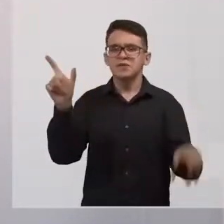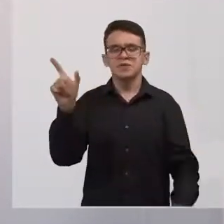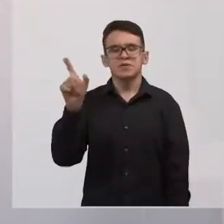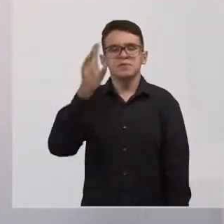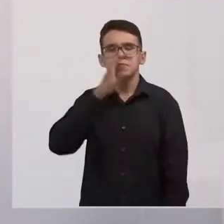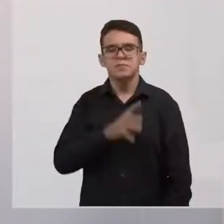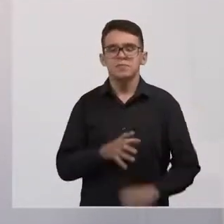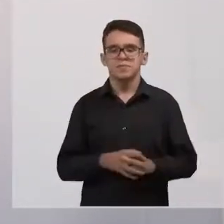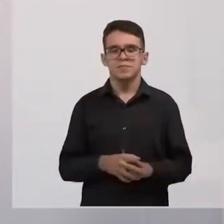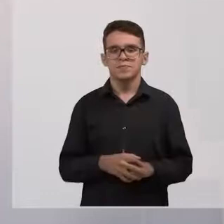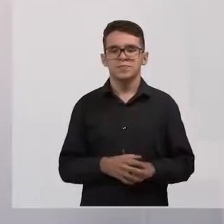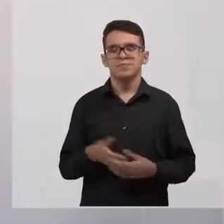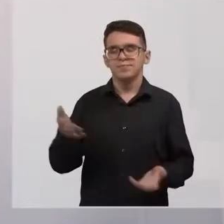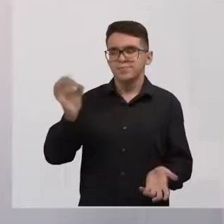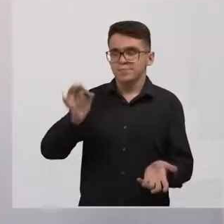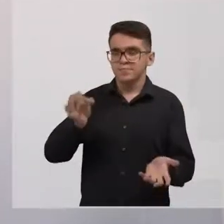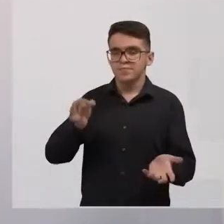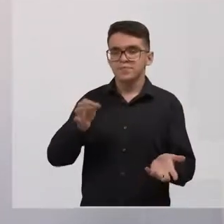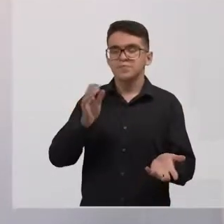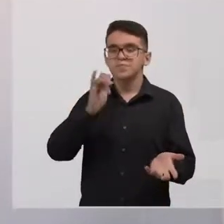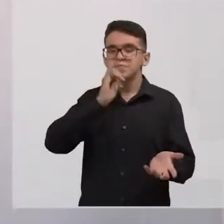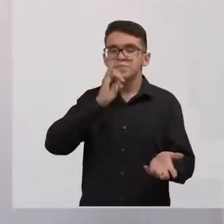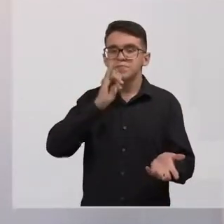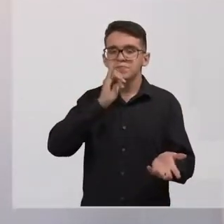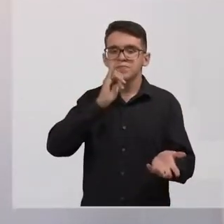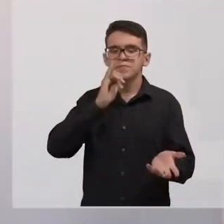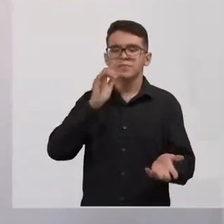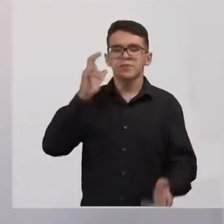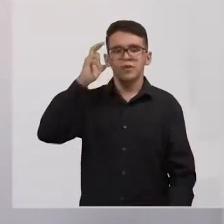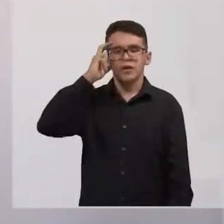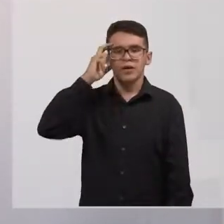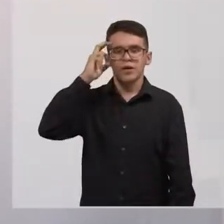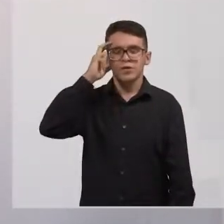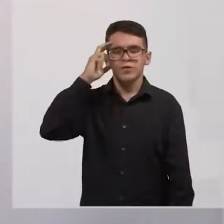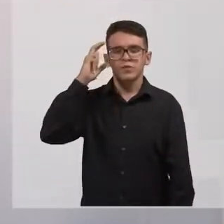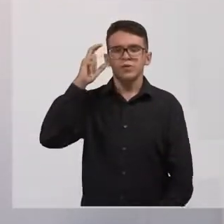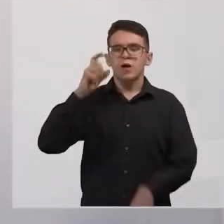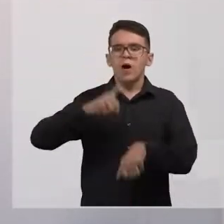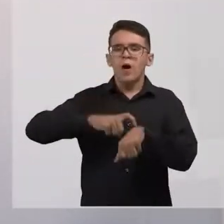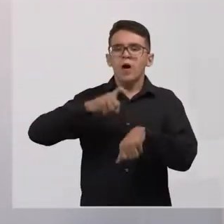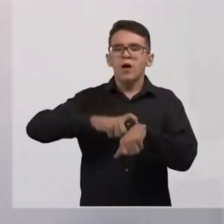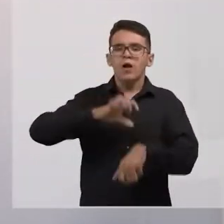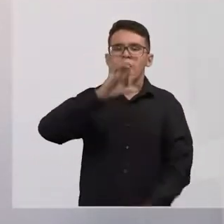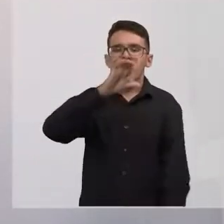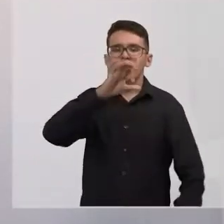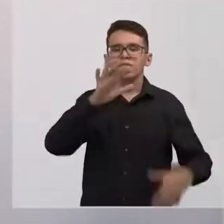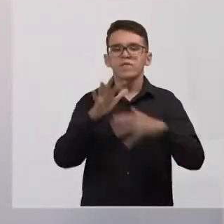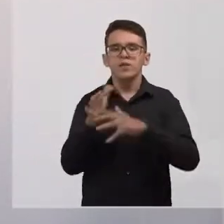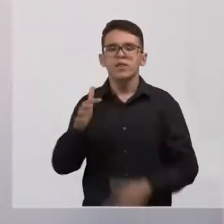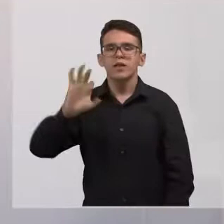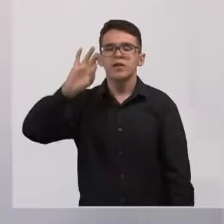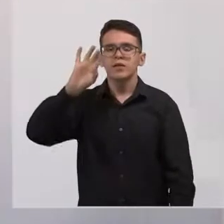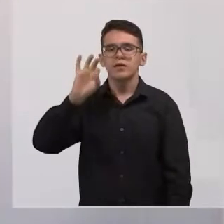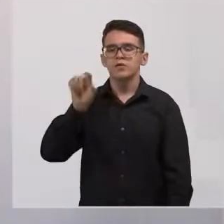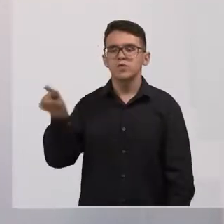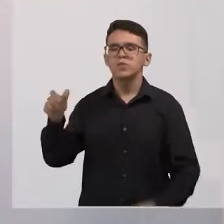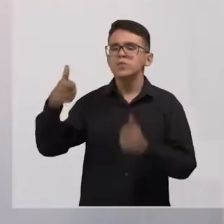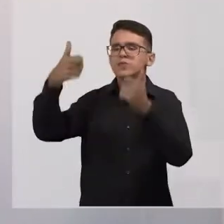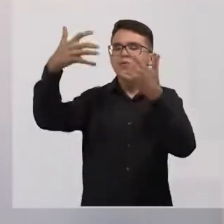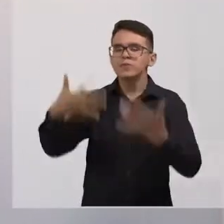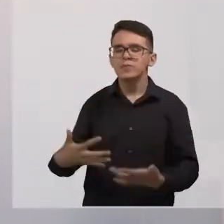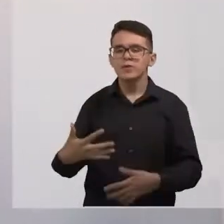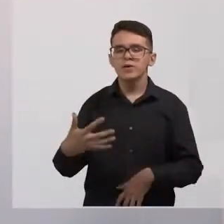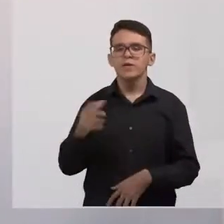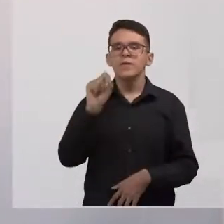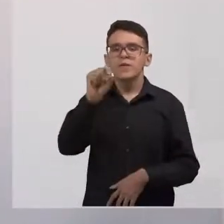rádio, todo dia entre 9 e 10 horas da manhã, quando você fala dessa maneira equivocada